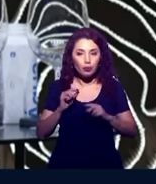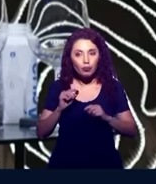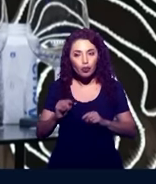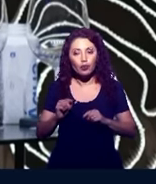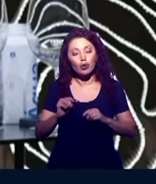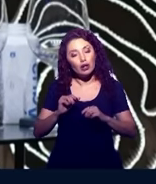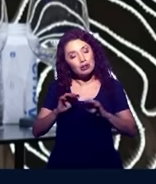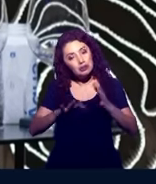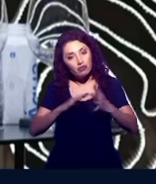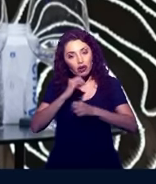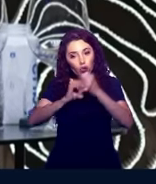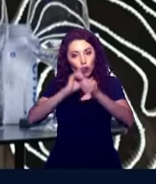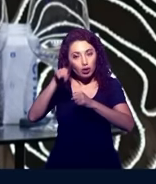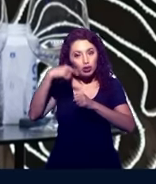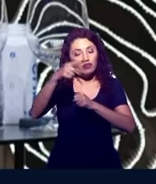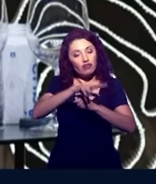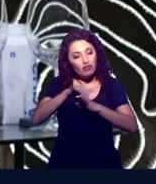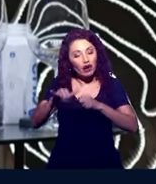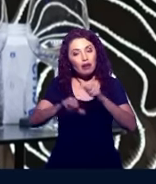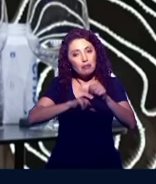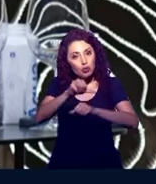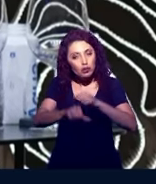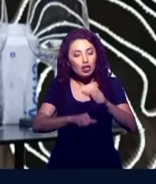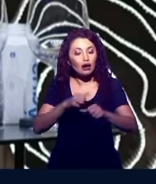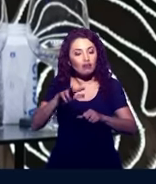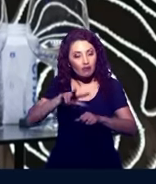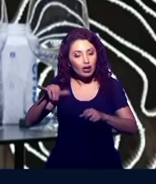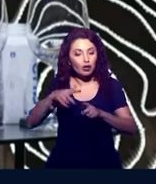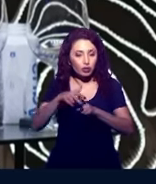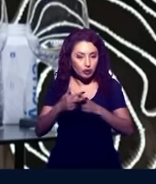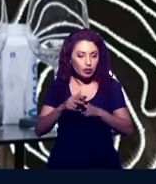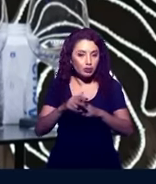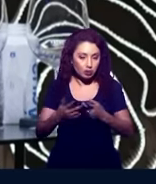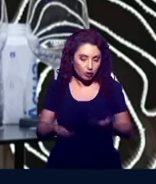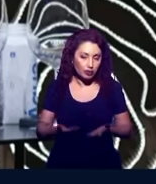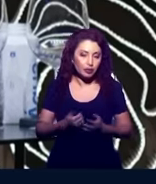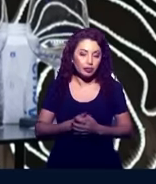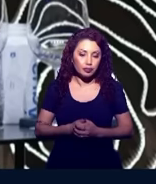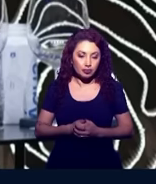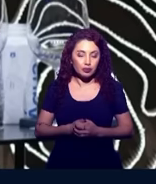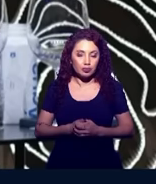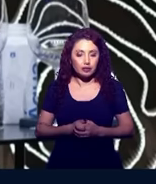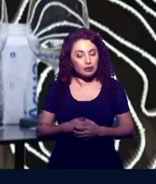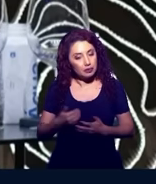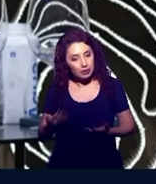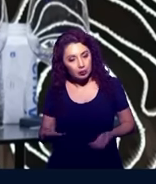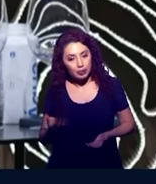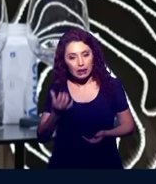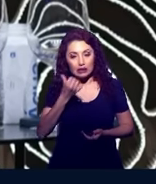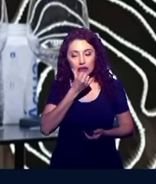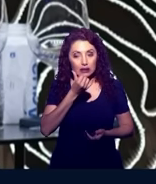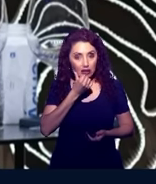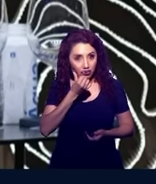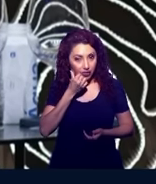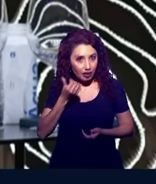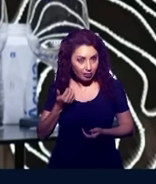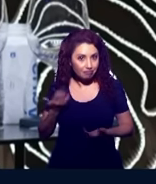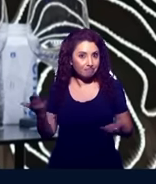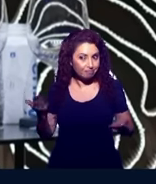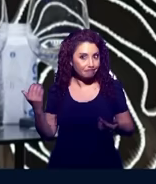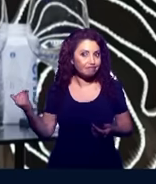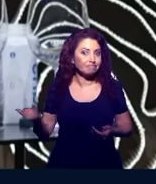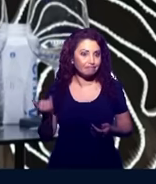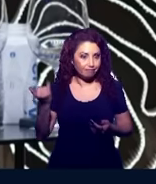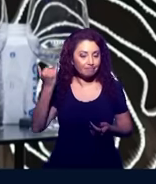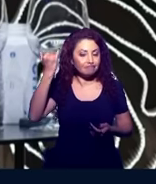ser corrigido já há indicações né Aliás a sexta-feira foi uma sexta importante para todo mundo